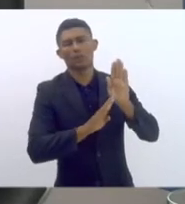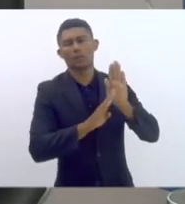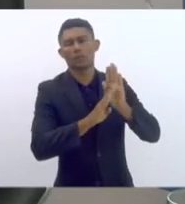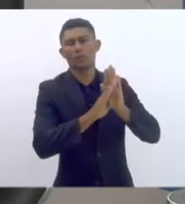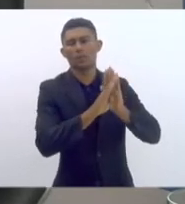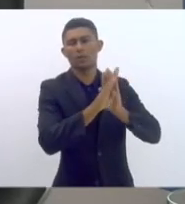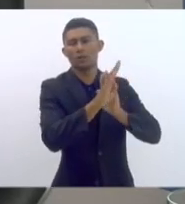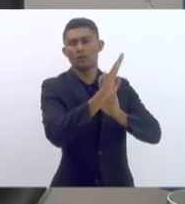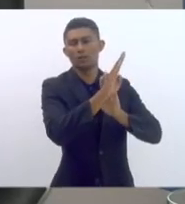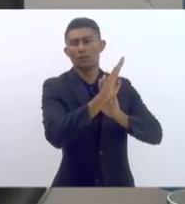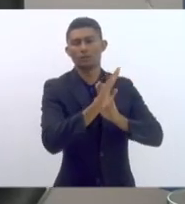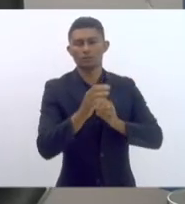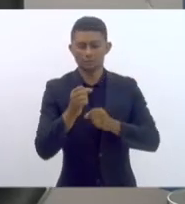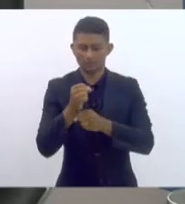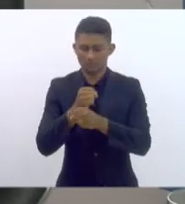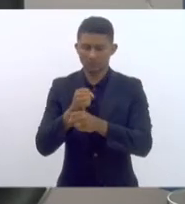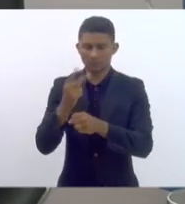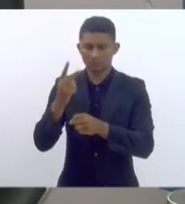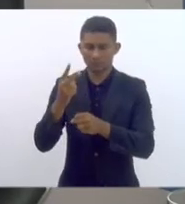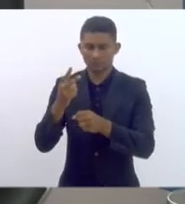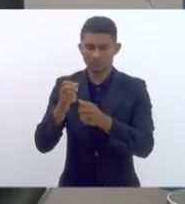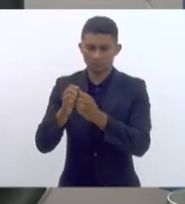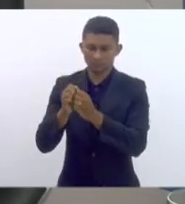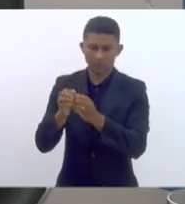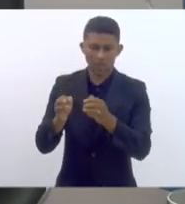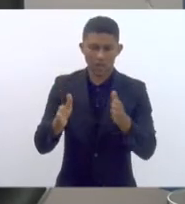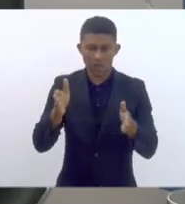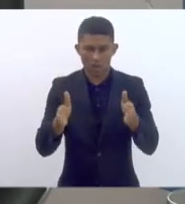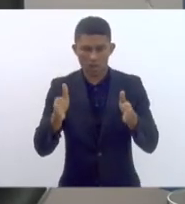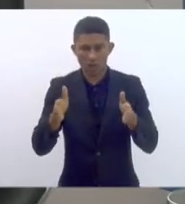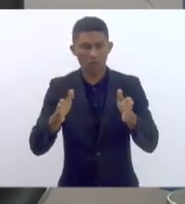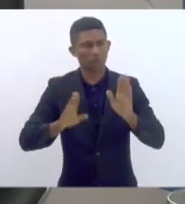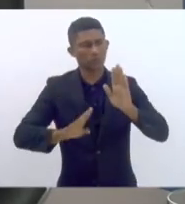em 2 anos,